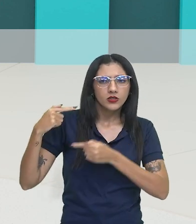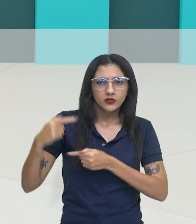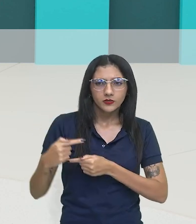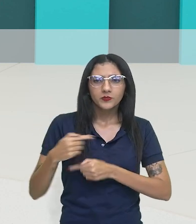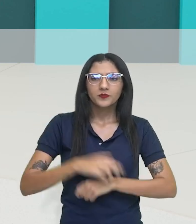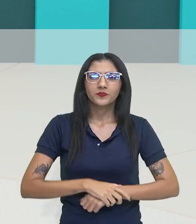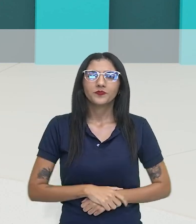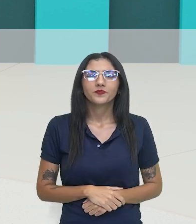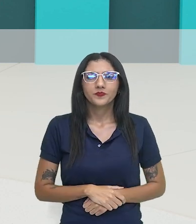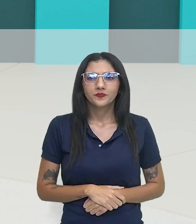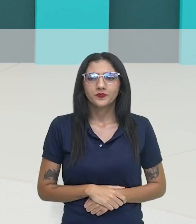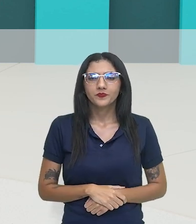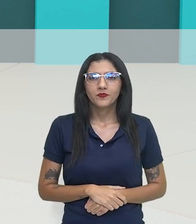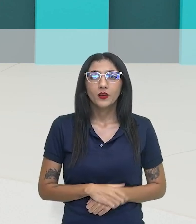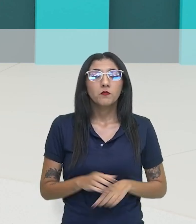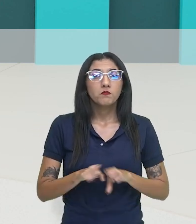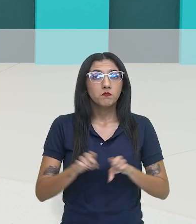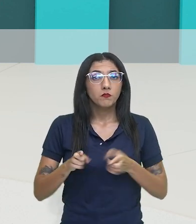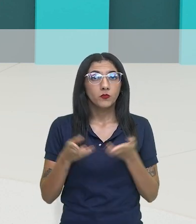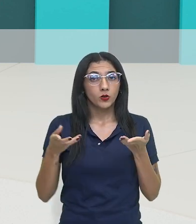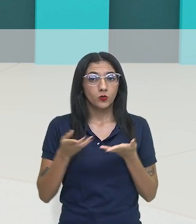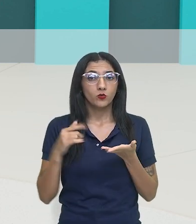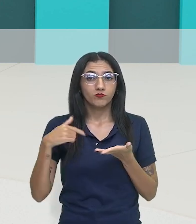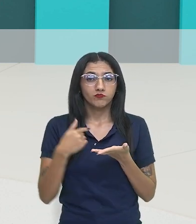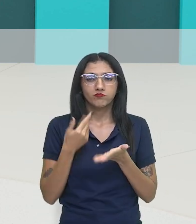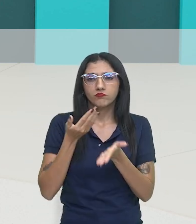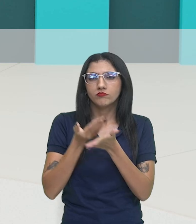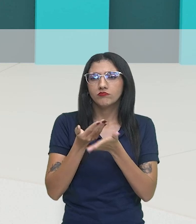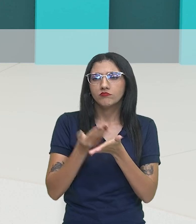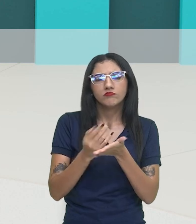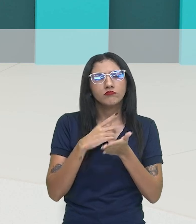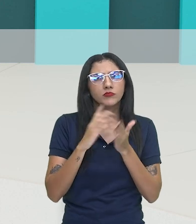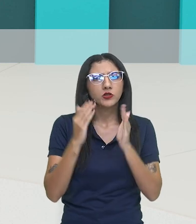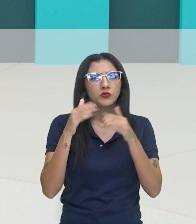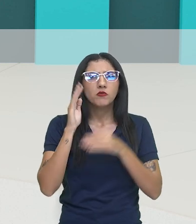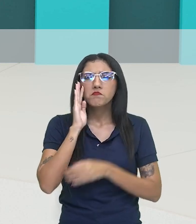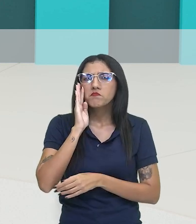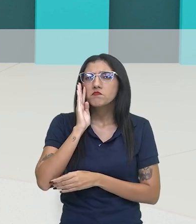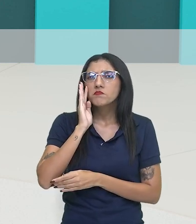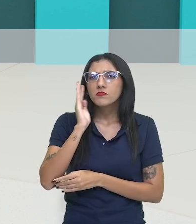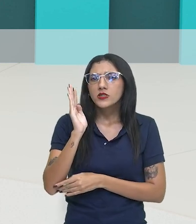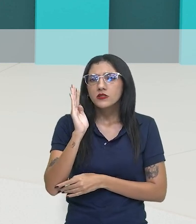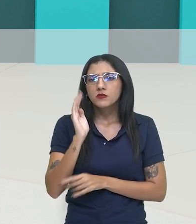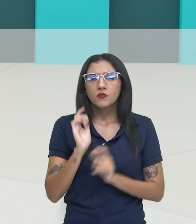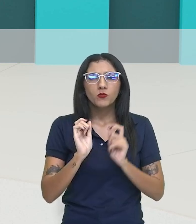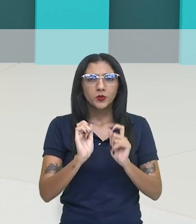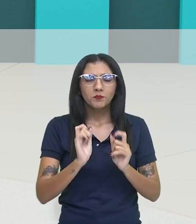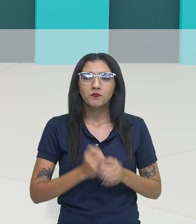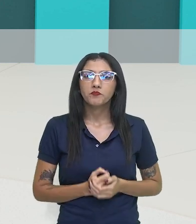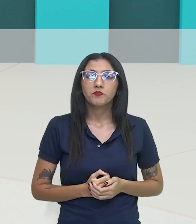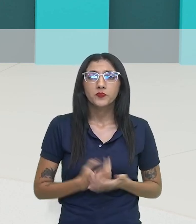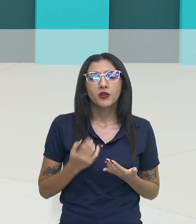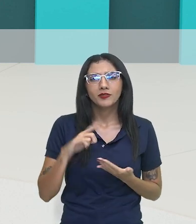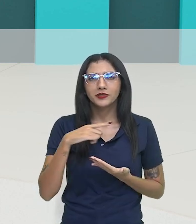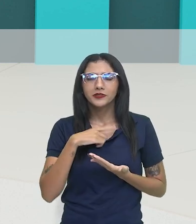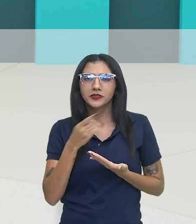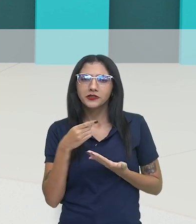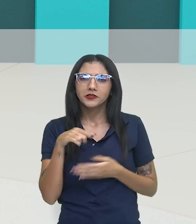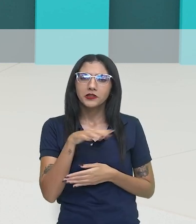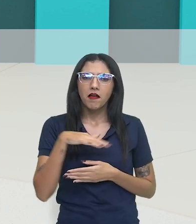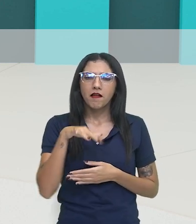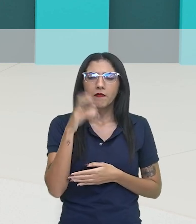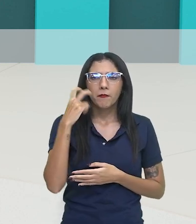geração. Mas na nossa aula de hoje, nós vamos falar especificamente dessa manifestação cultural